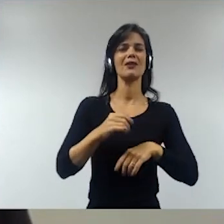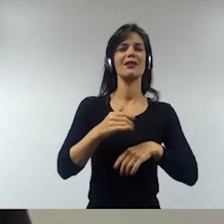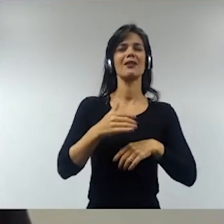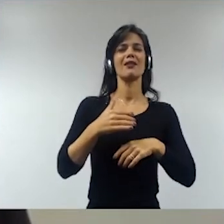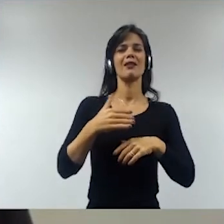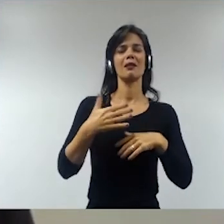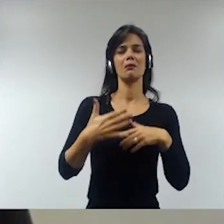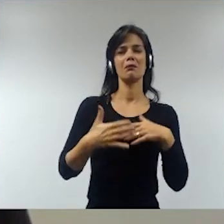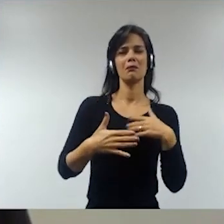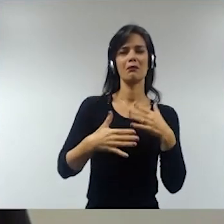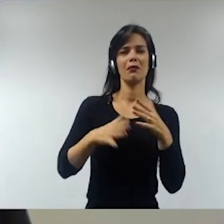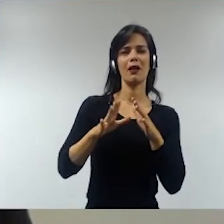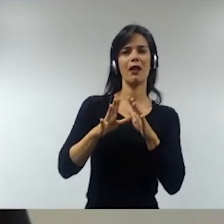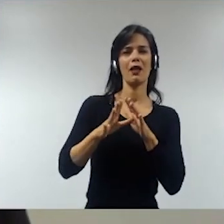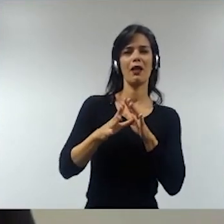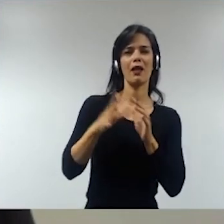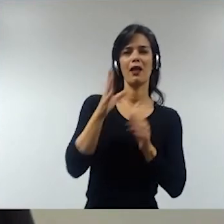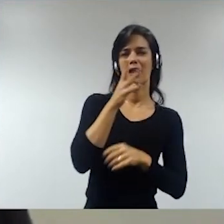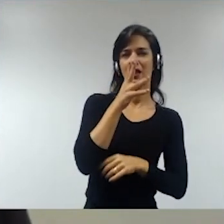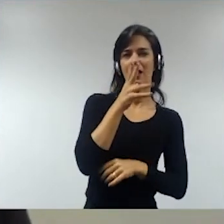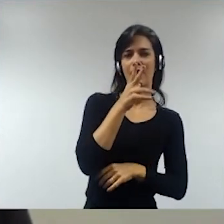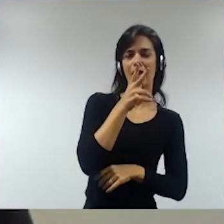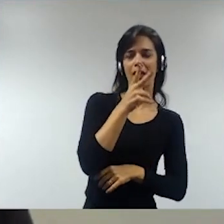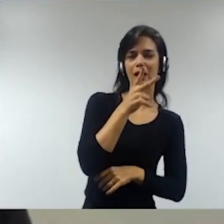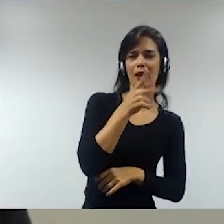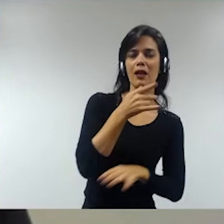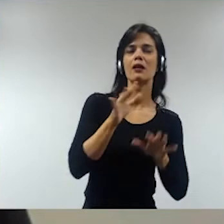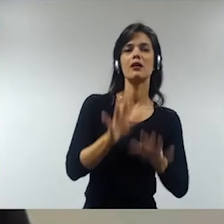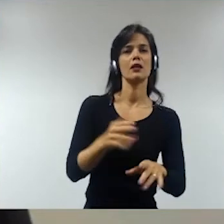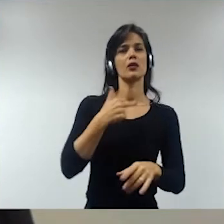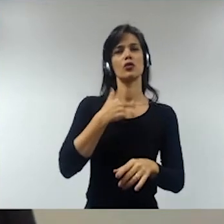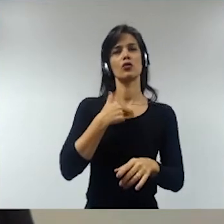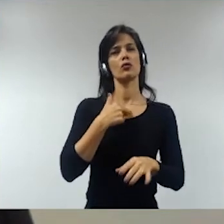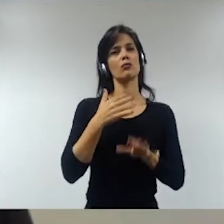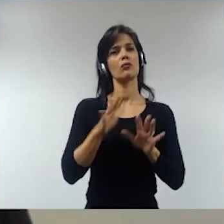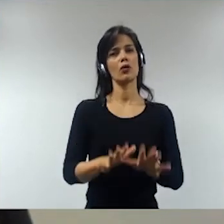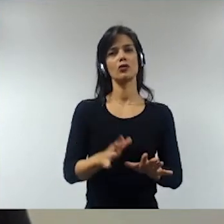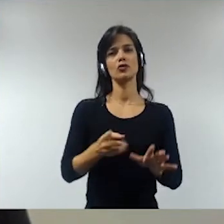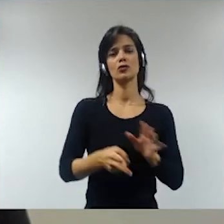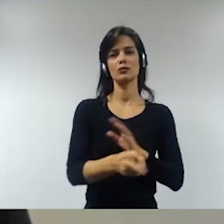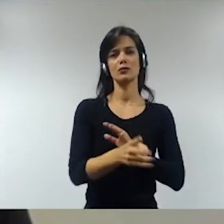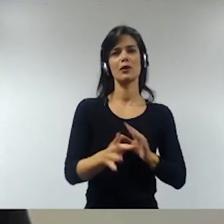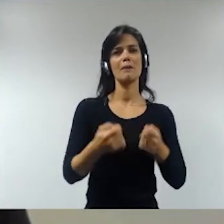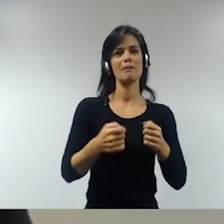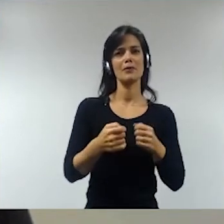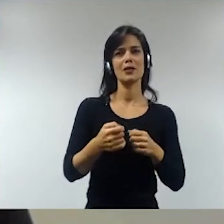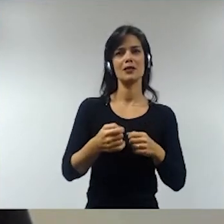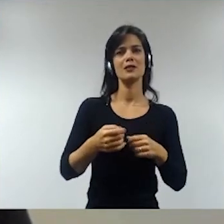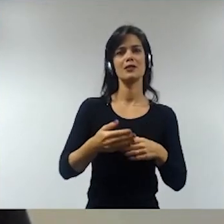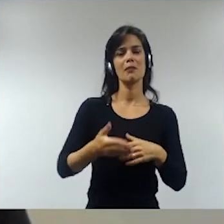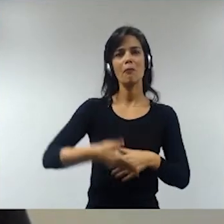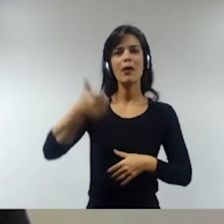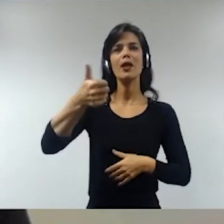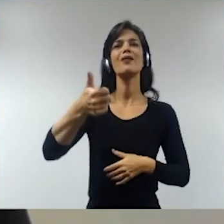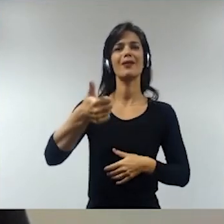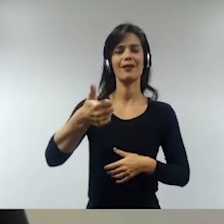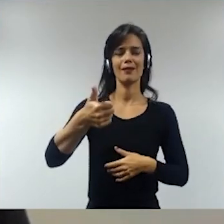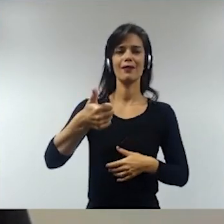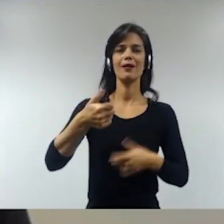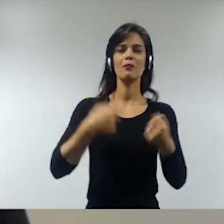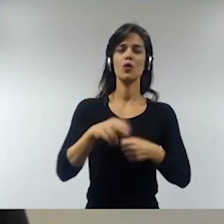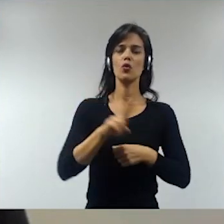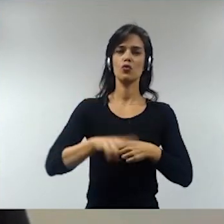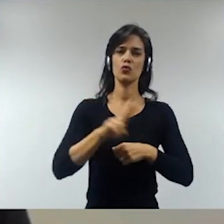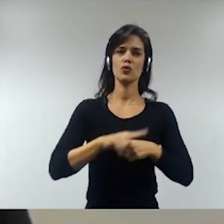com a morosidade que nos assola. Nós não podemos retroceder, nós temos que avançar, temos que nos utilizar